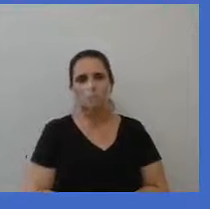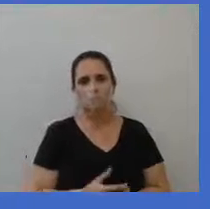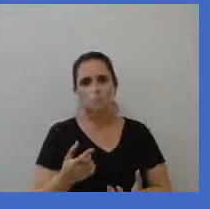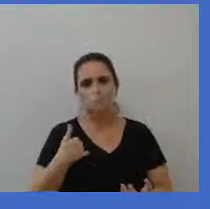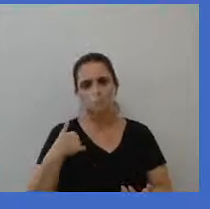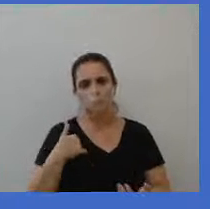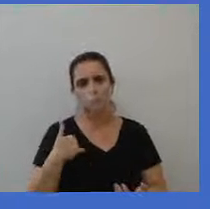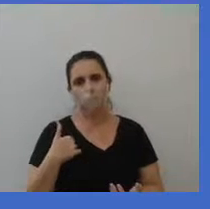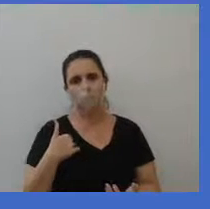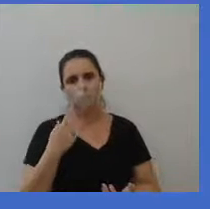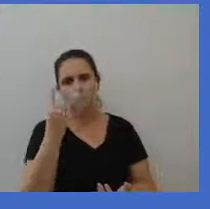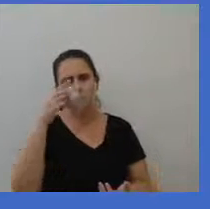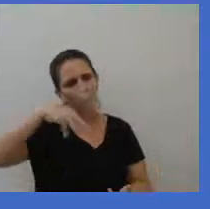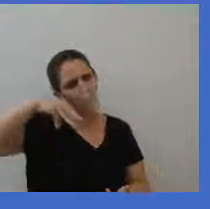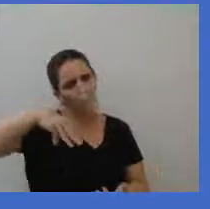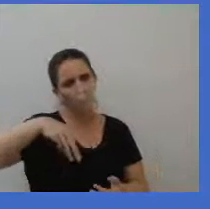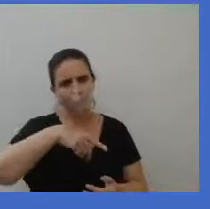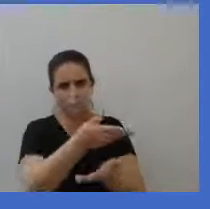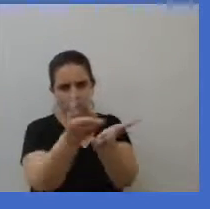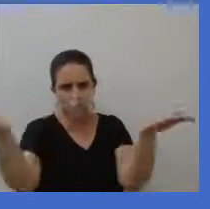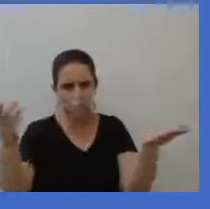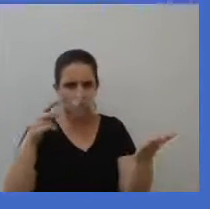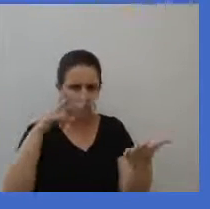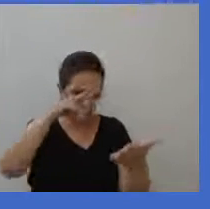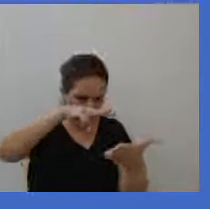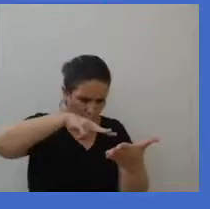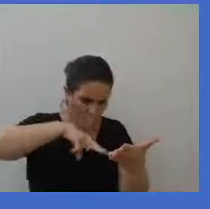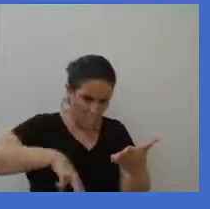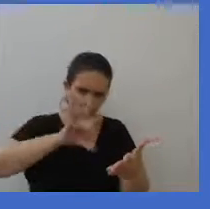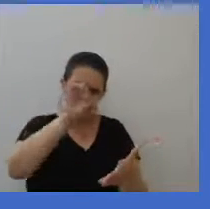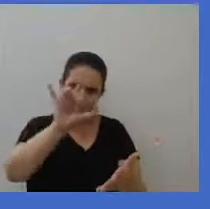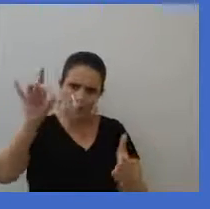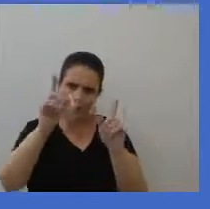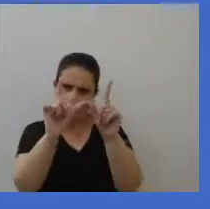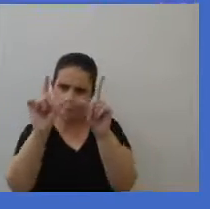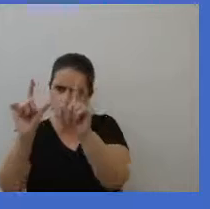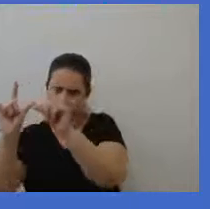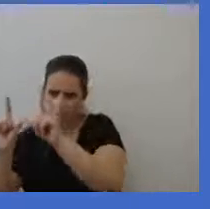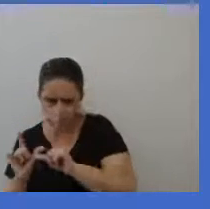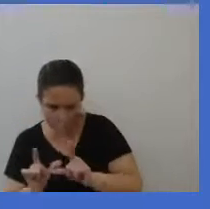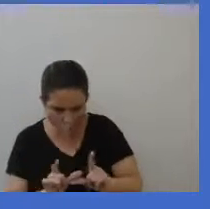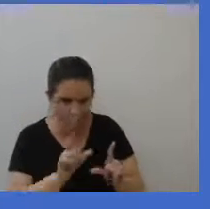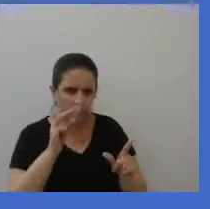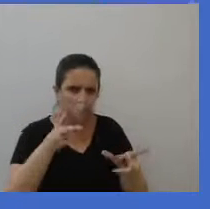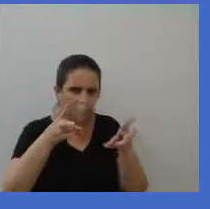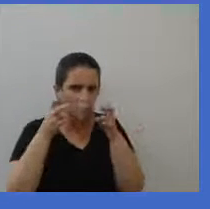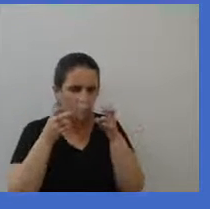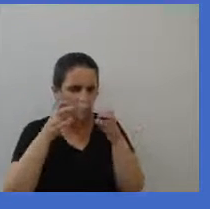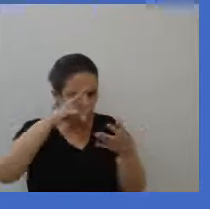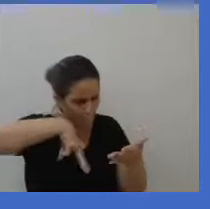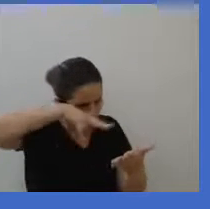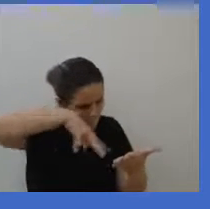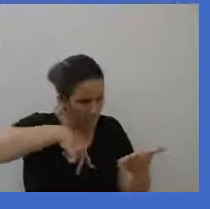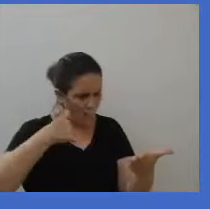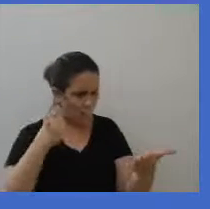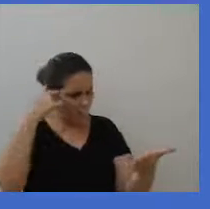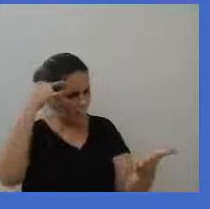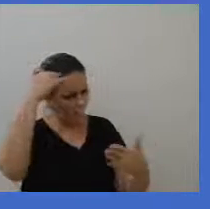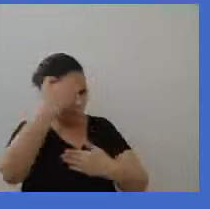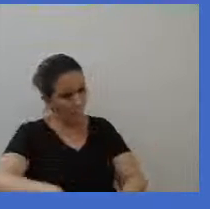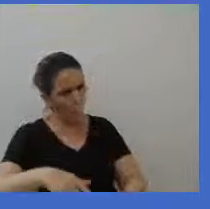Texto verbal e texto não verbal. Tinha hífen, o hífen caiu e agora estão assim, dois termos separados. Bem,